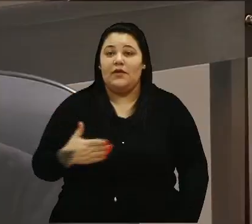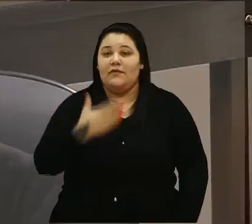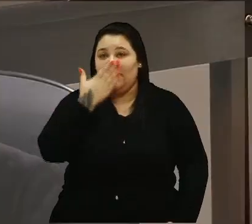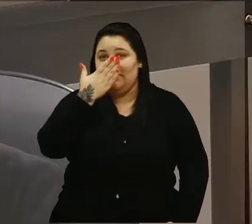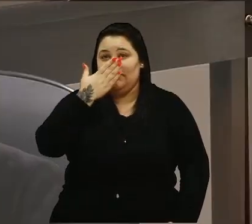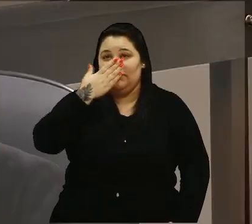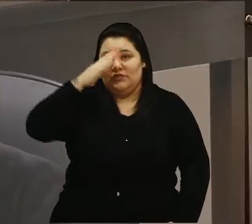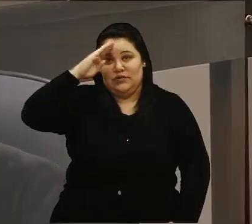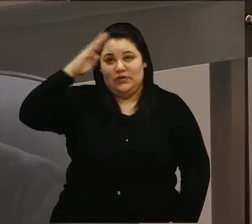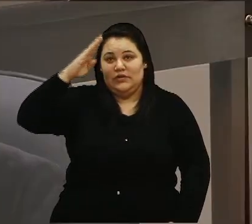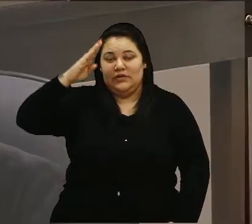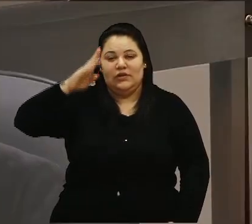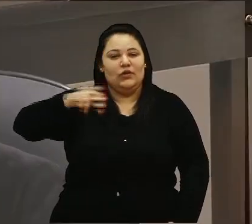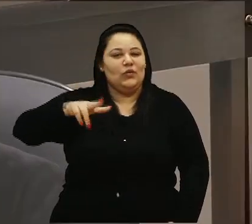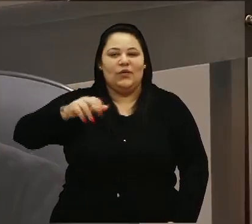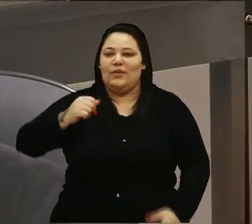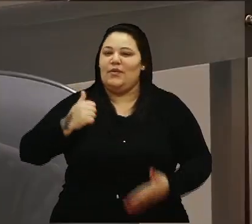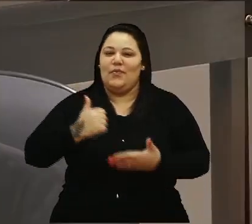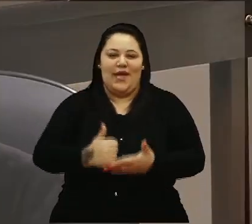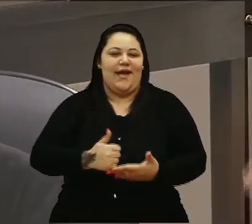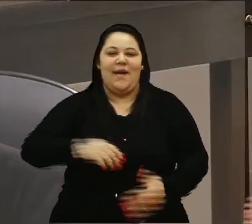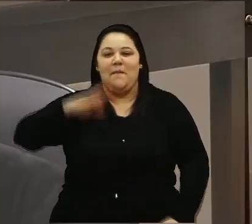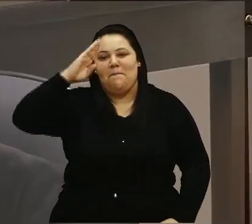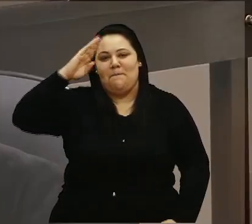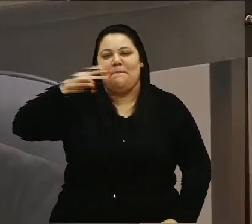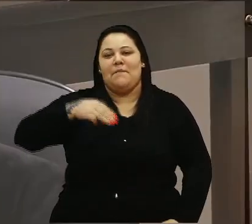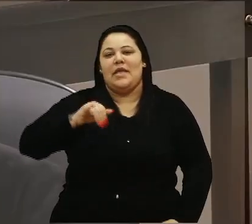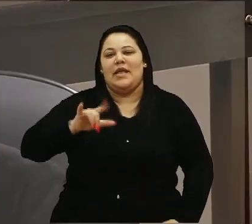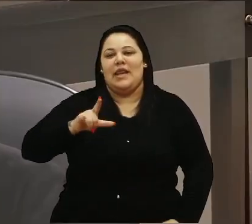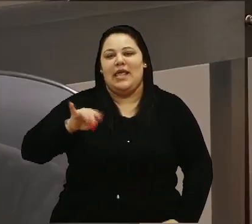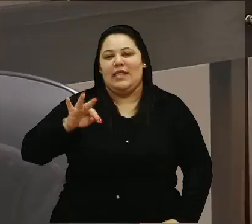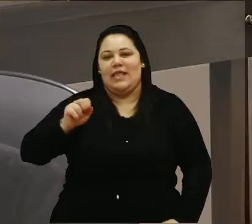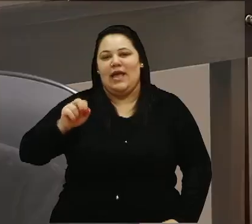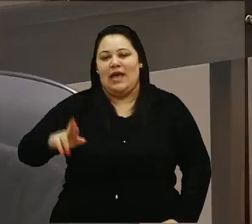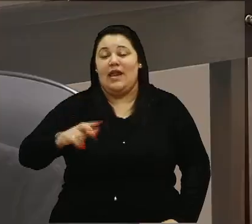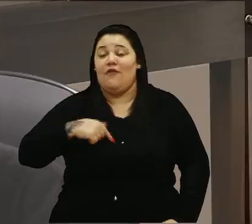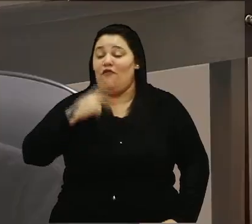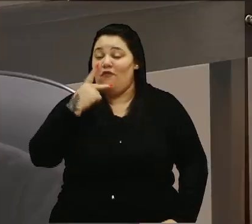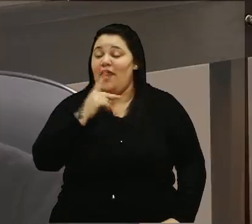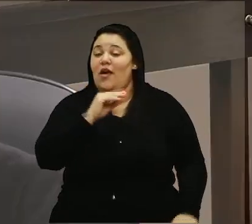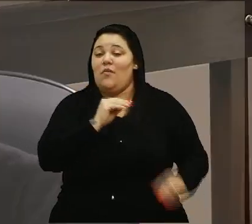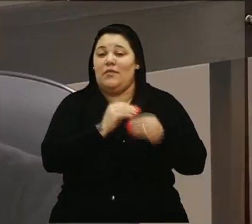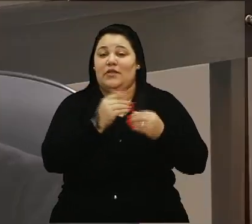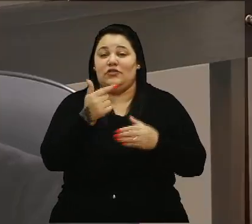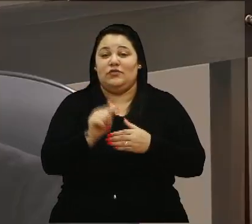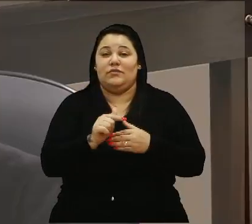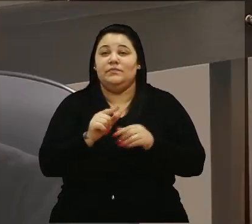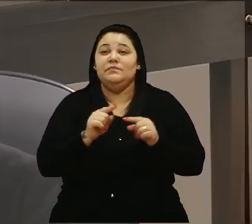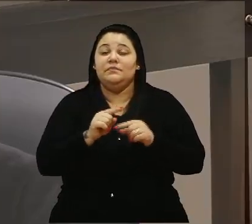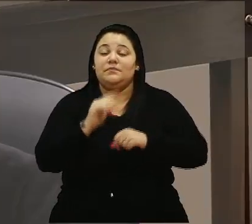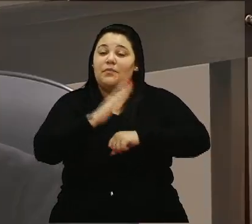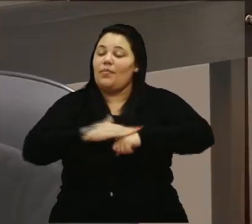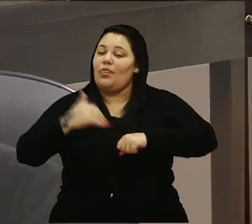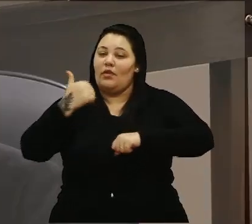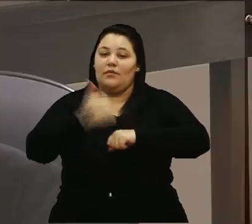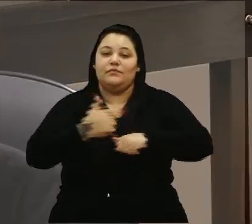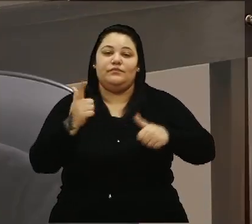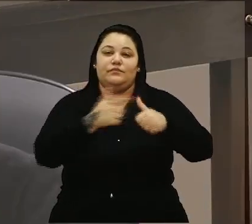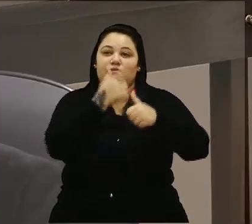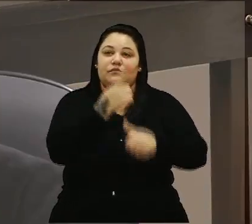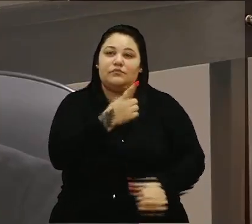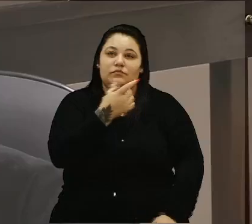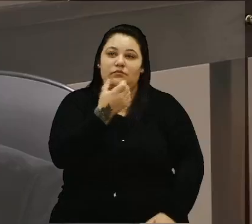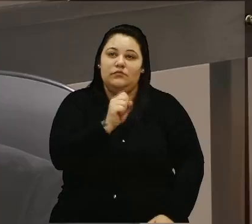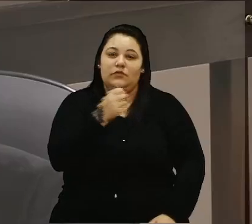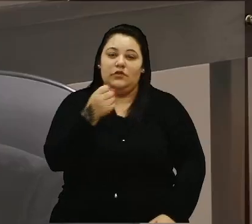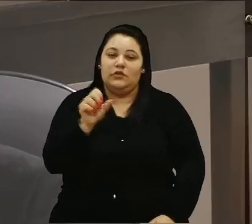mas nunca foi pelos militares, sabe? Eu nunca acreditei, vou reiterar aqui, para mim o primeiro golpe dos militares foi em